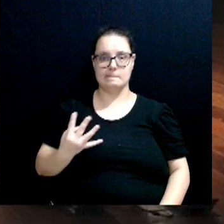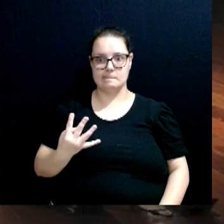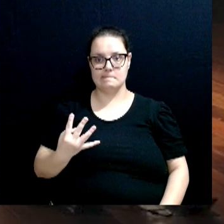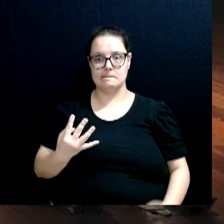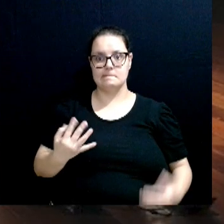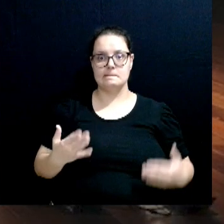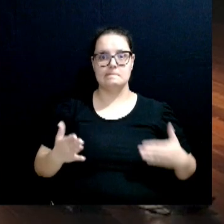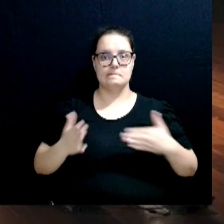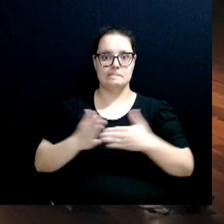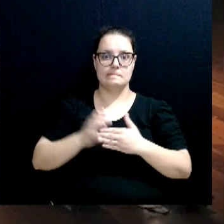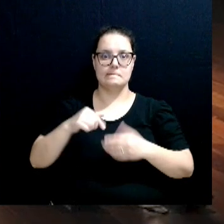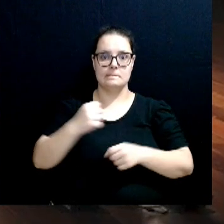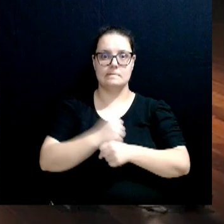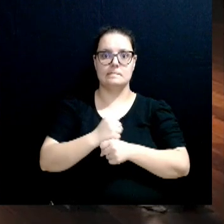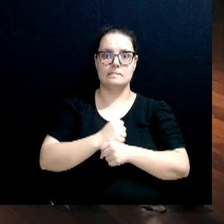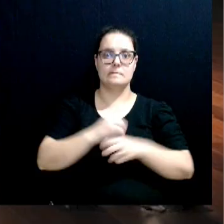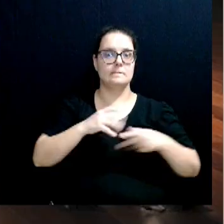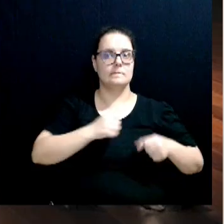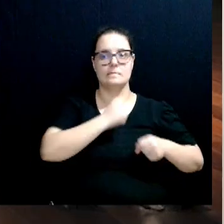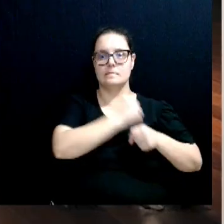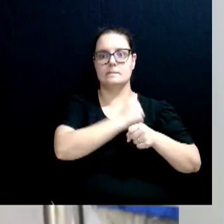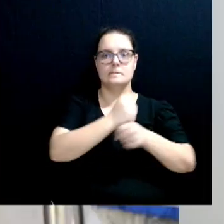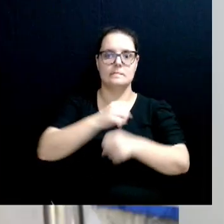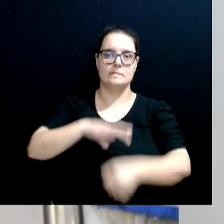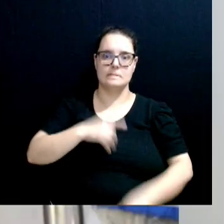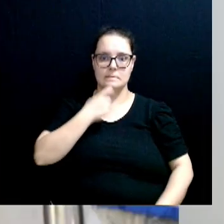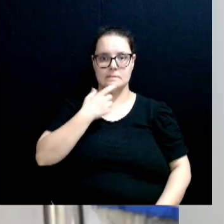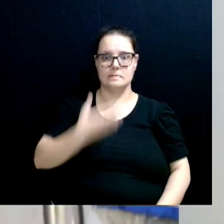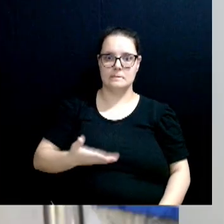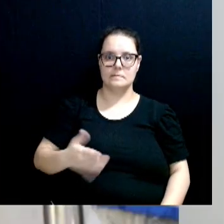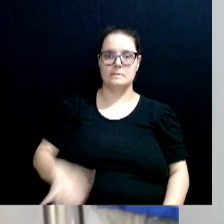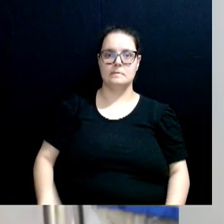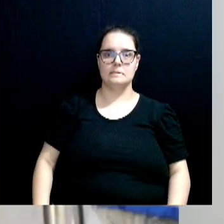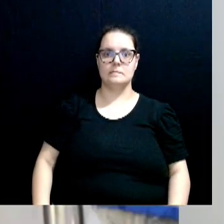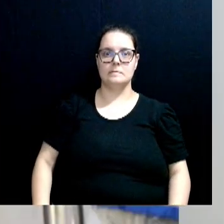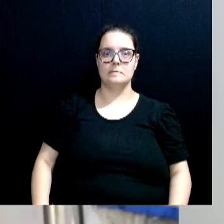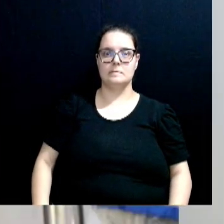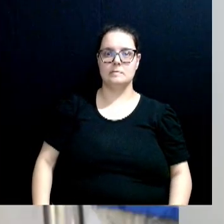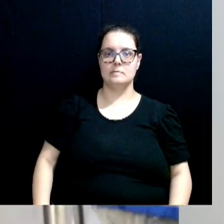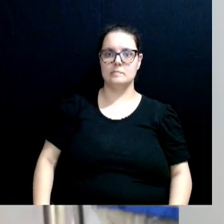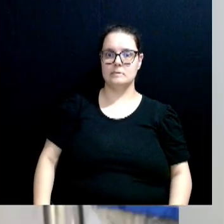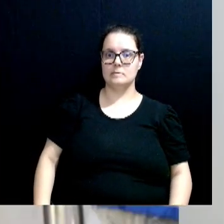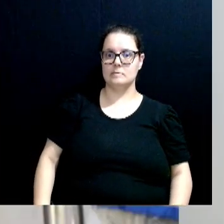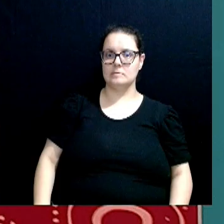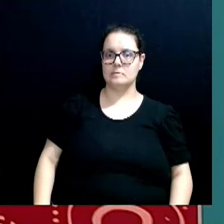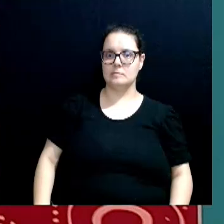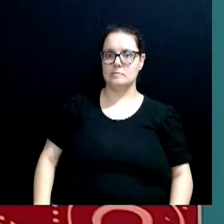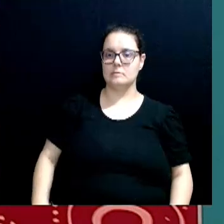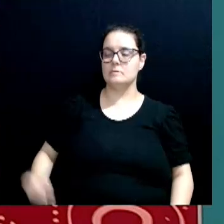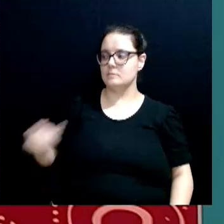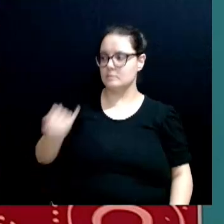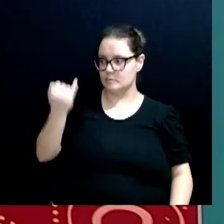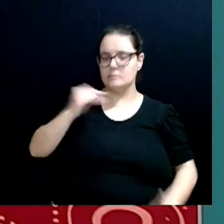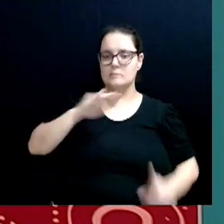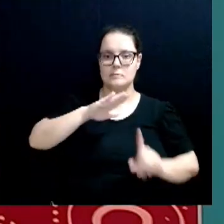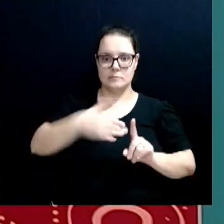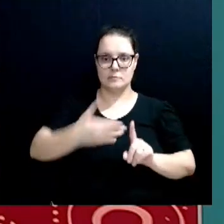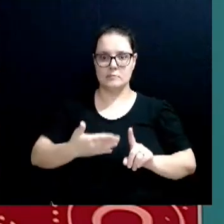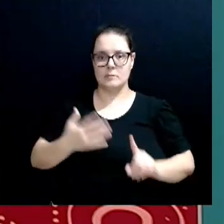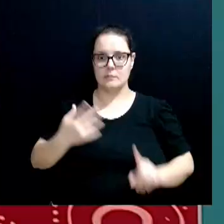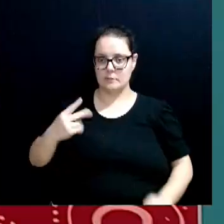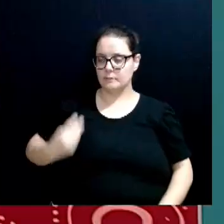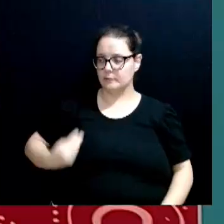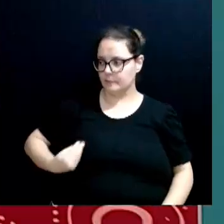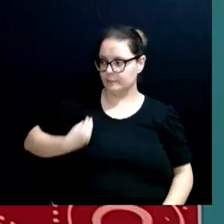todos os anos, na cidade de Campinas. Uma importante homenagem que aconteceu em sua vida foi no